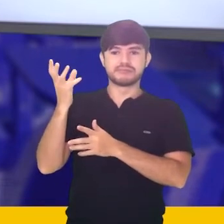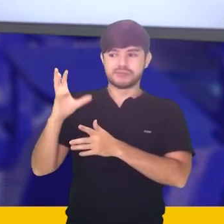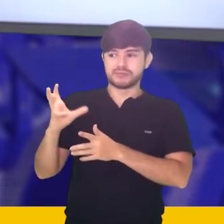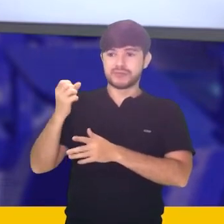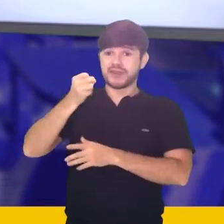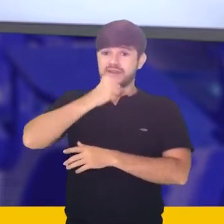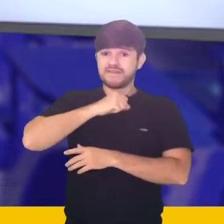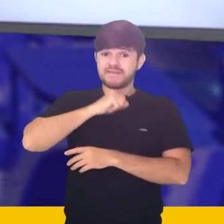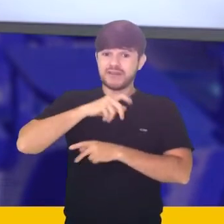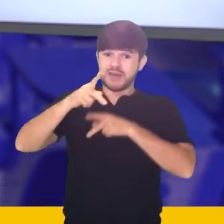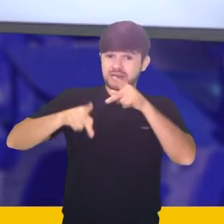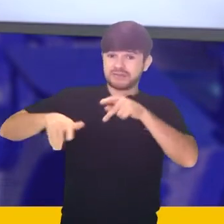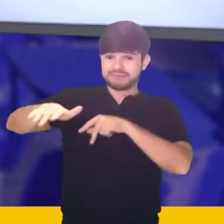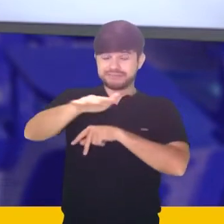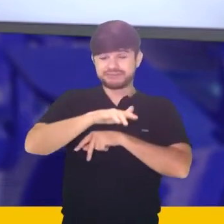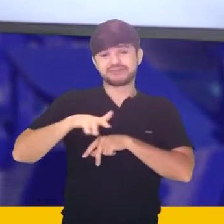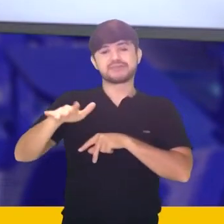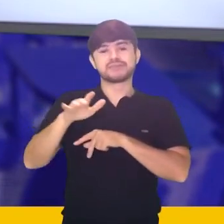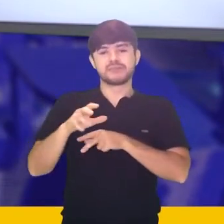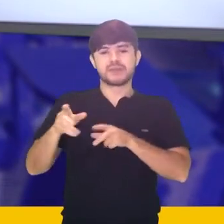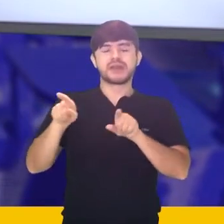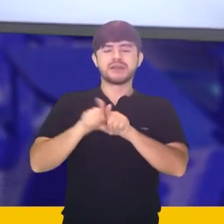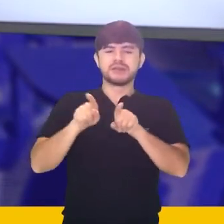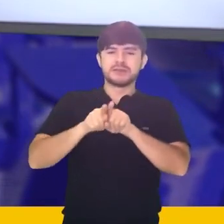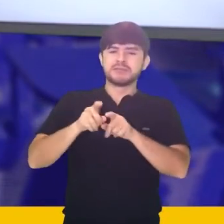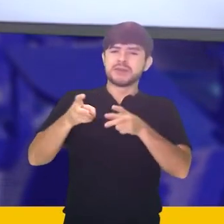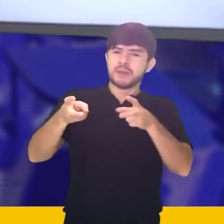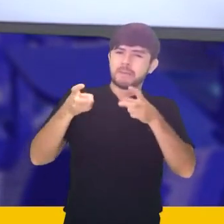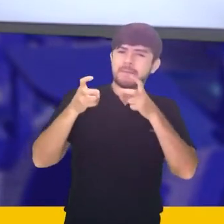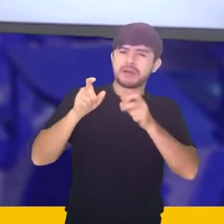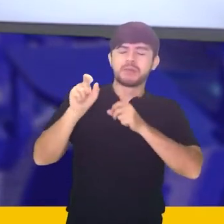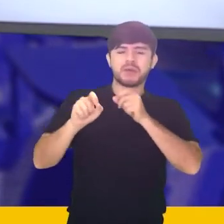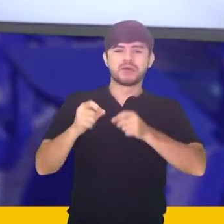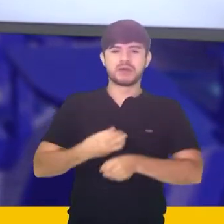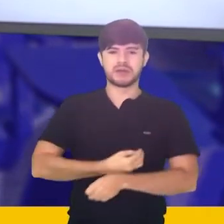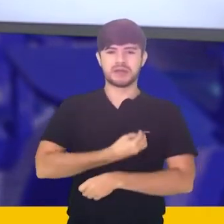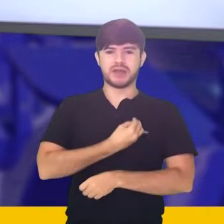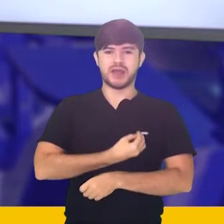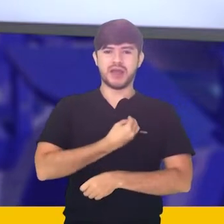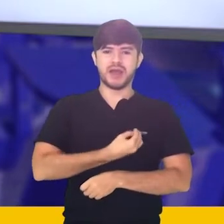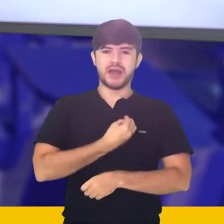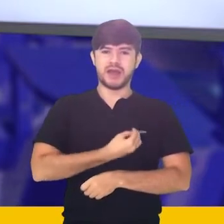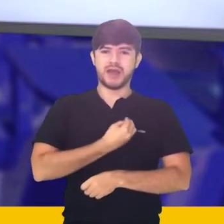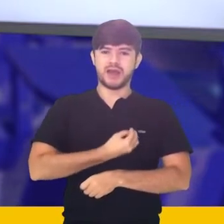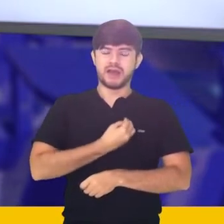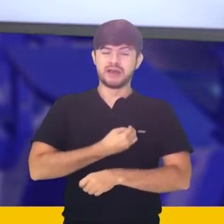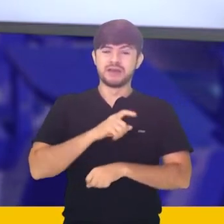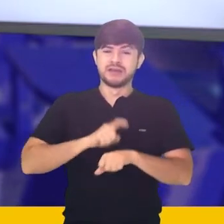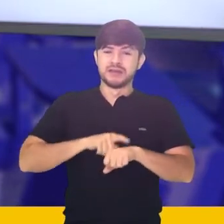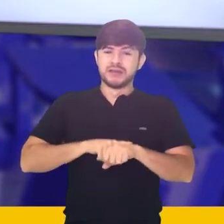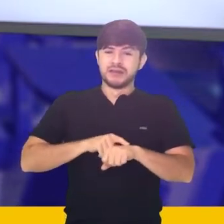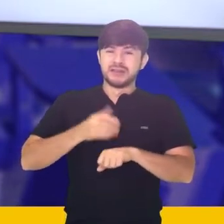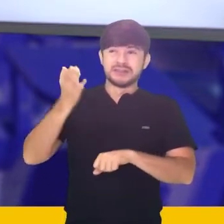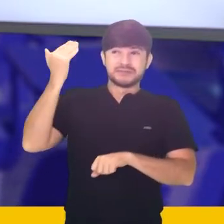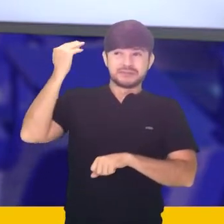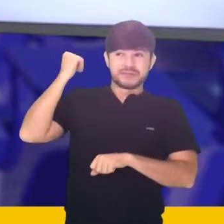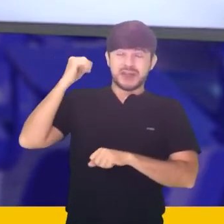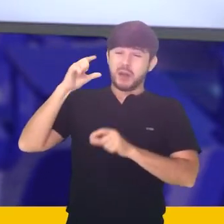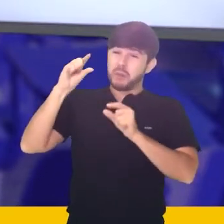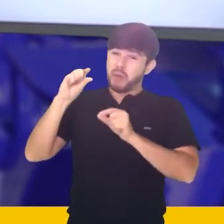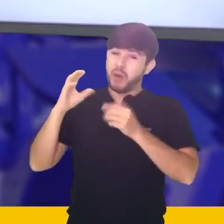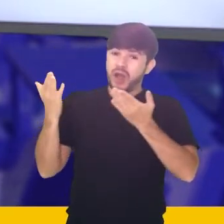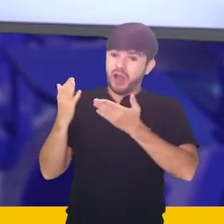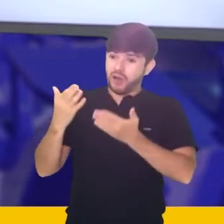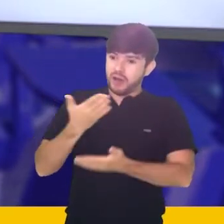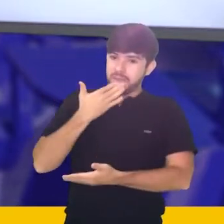envelhecimento populacional. A gente falou e viu que a expectativa de vida hoje em dia da população de Caruaru é maior do que era antigamente,